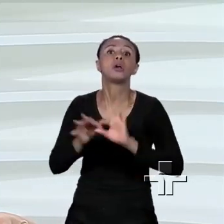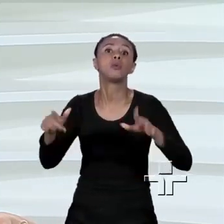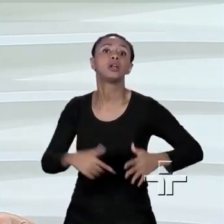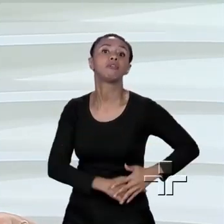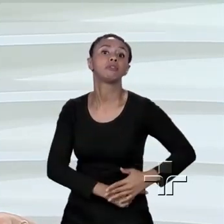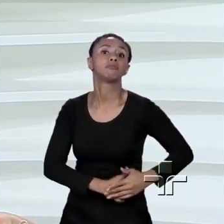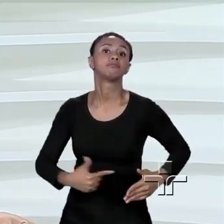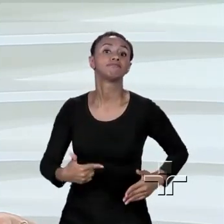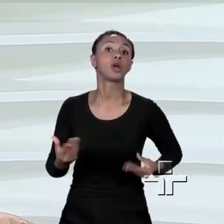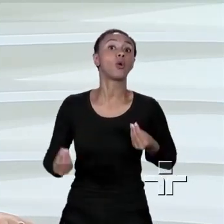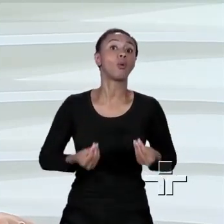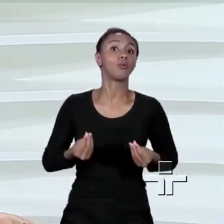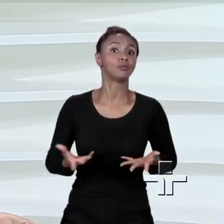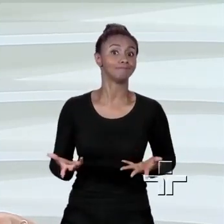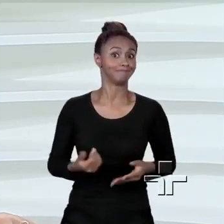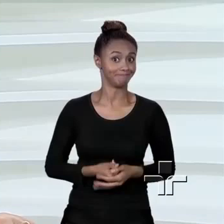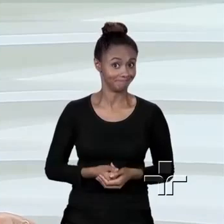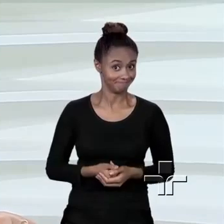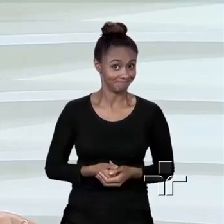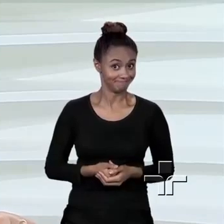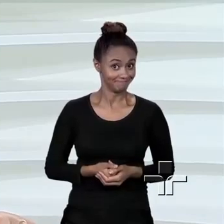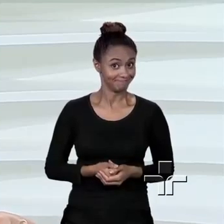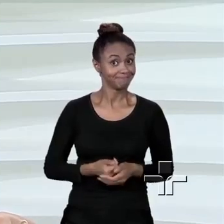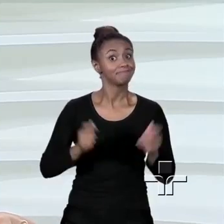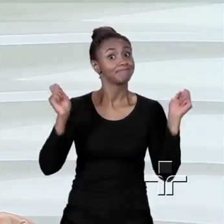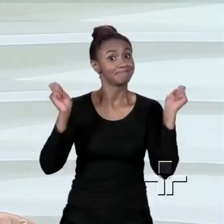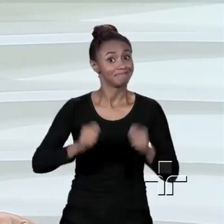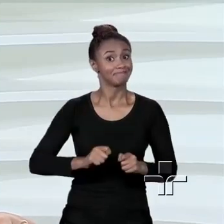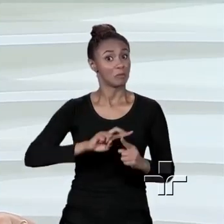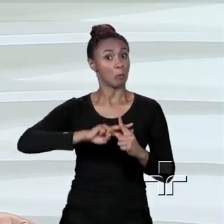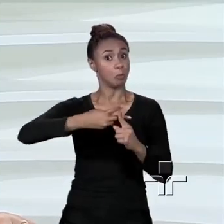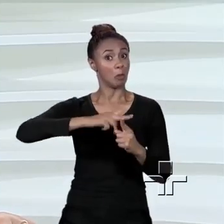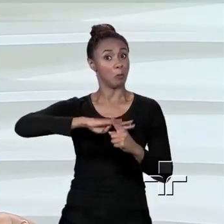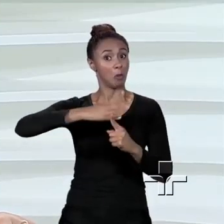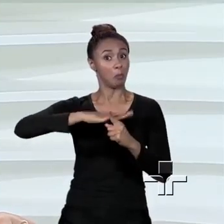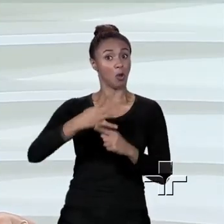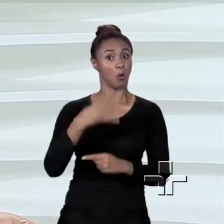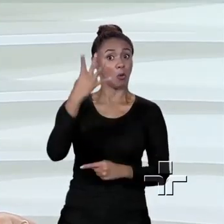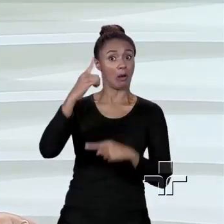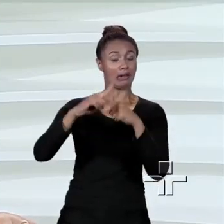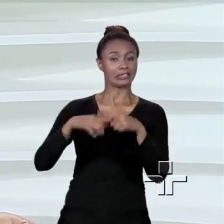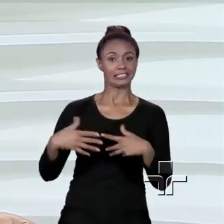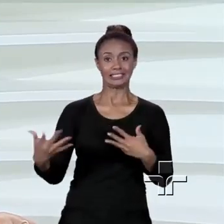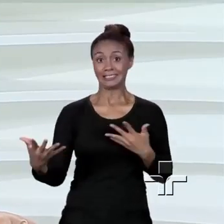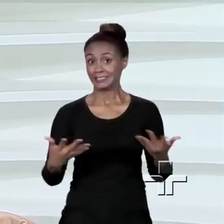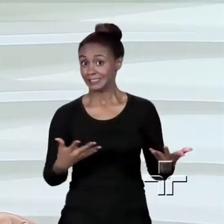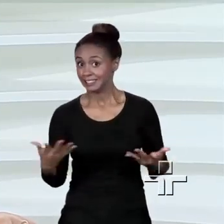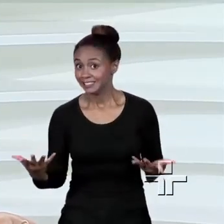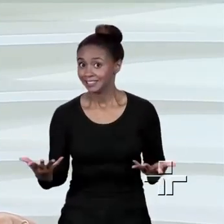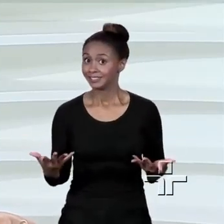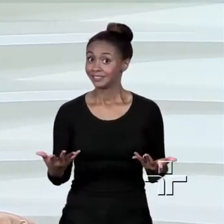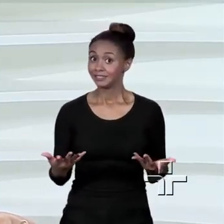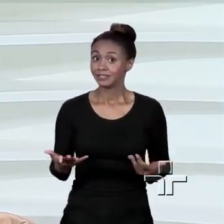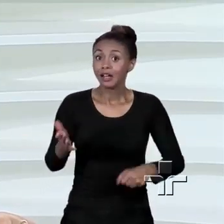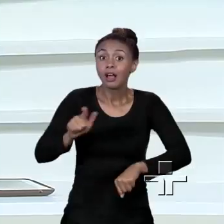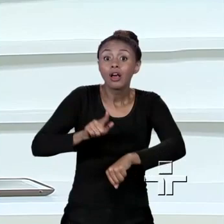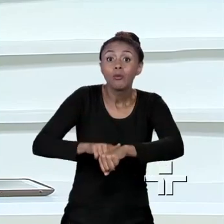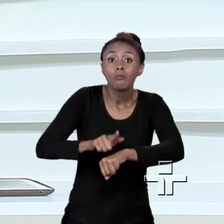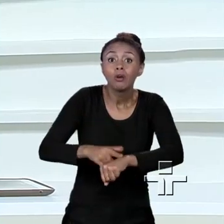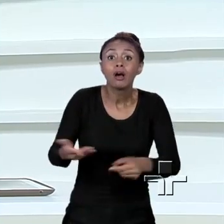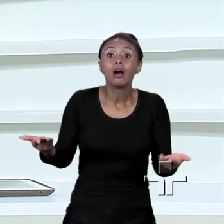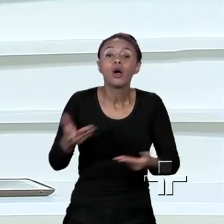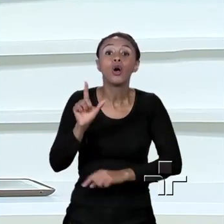O quanto isso não vai quadruplicar, sei lá, eu acho que a gente está num momento de conter